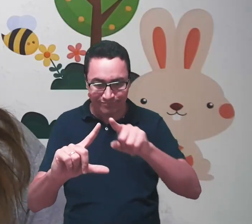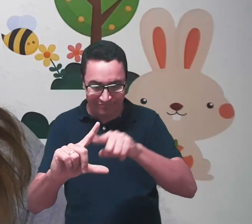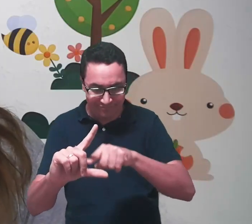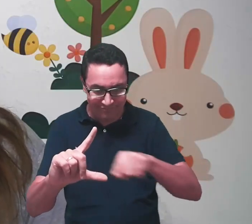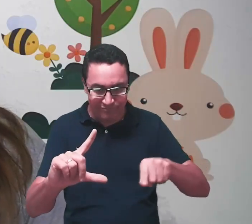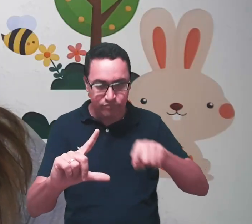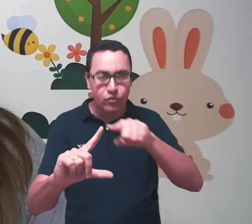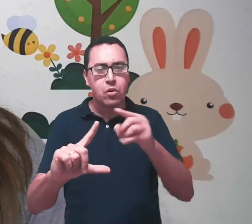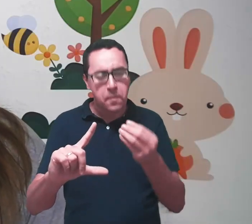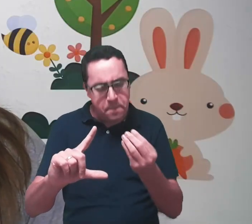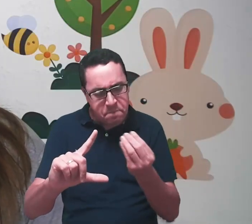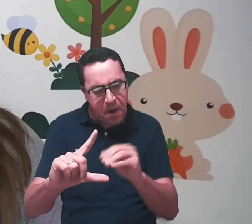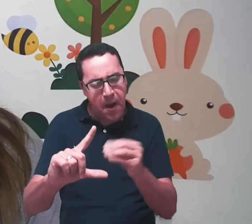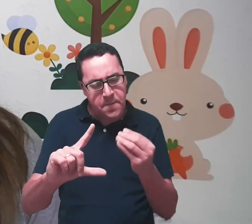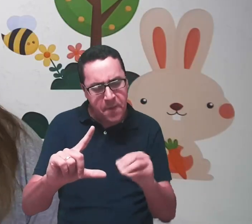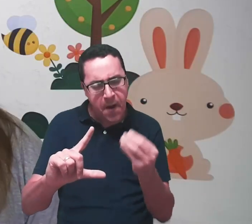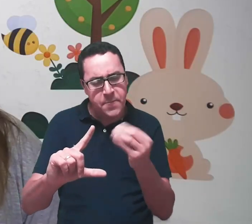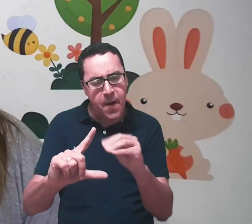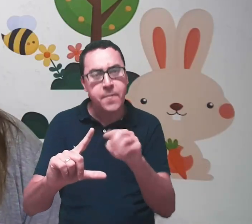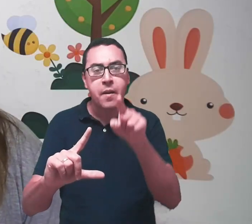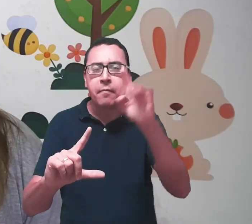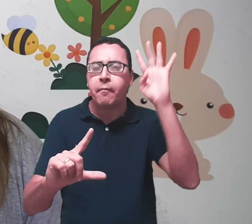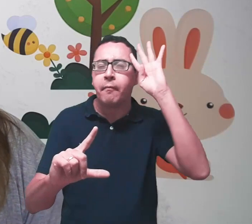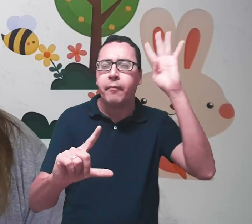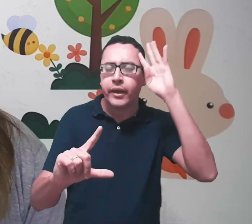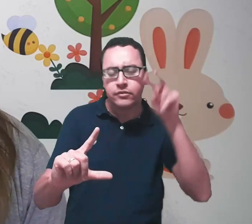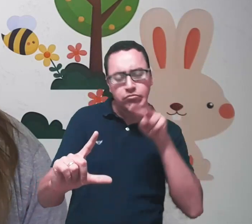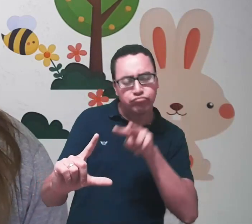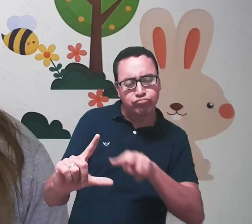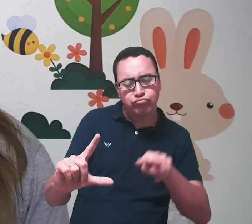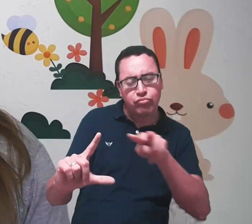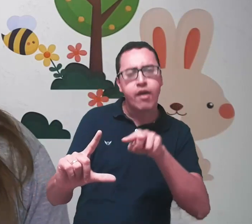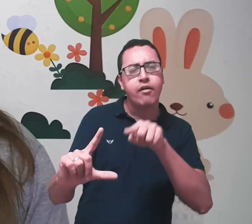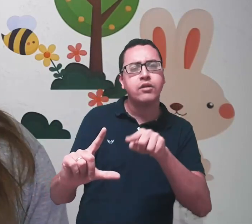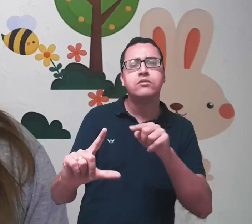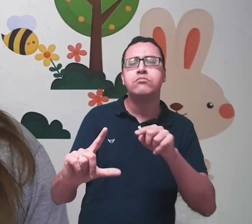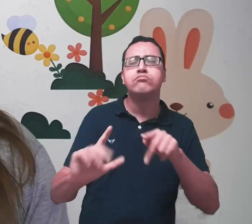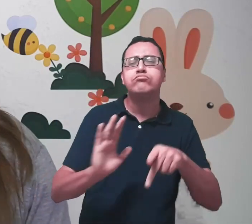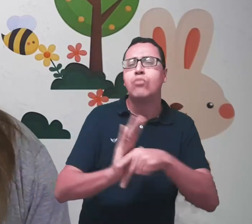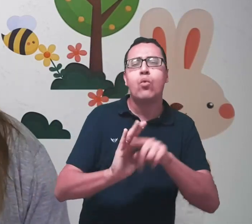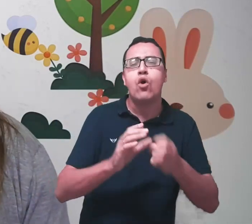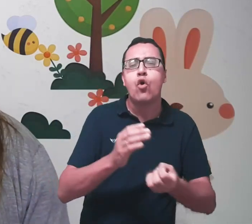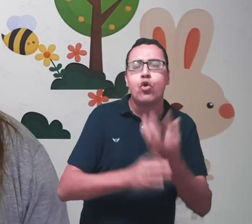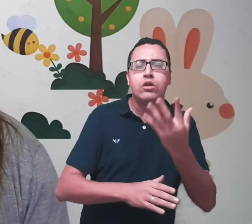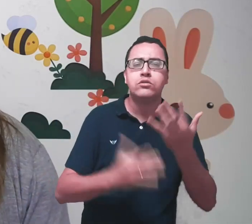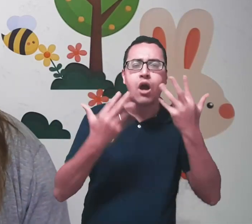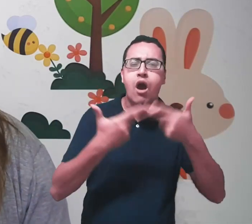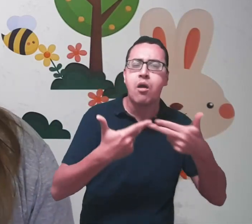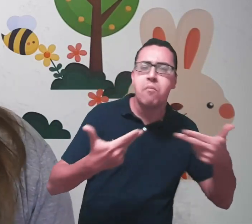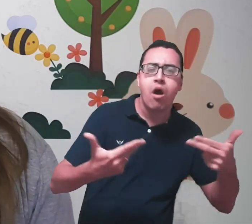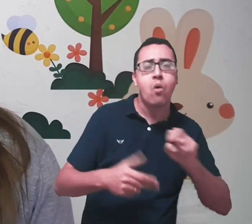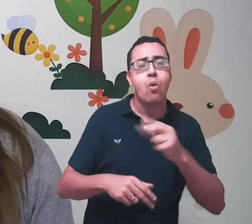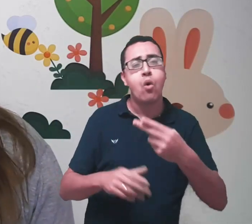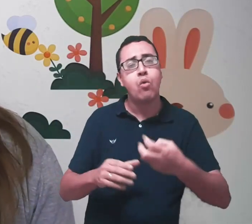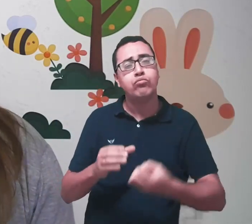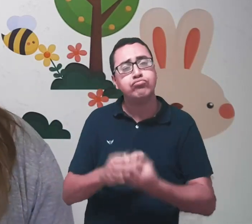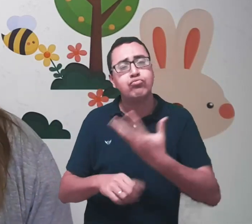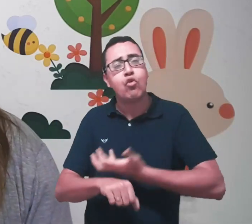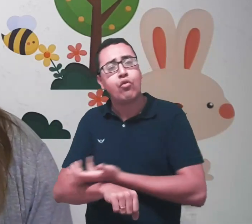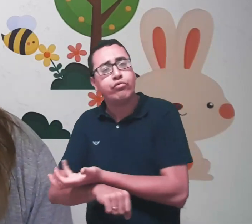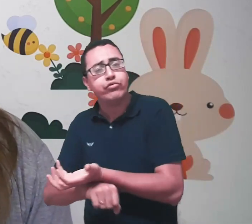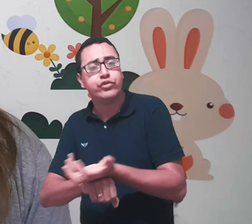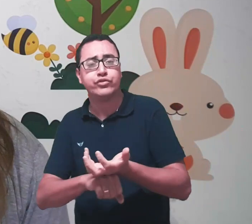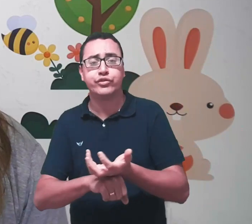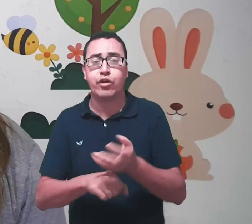preenchendo, tentem imaginar se esses produtos são de origem animal ou vegetal. E sendo de